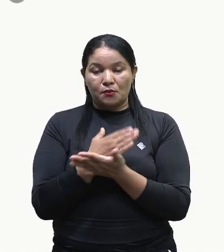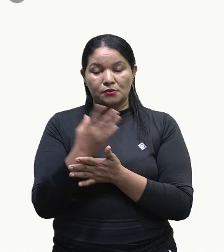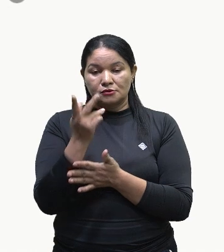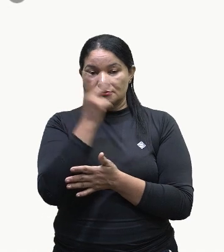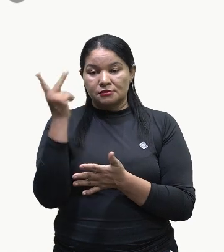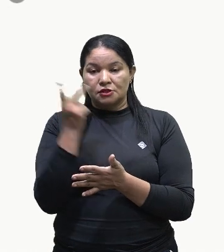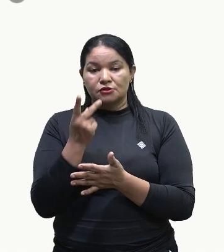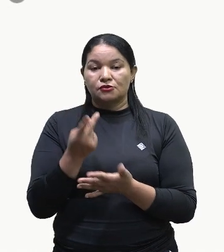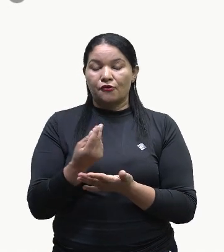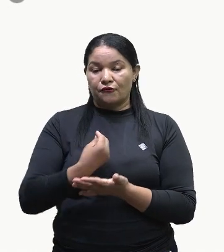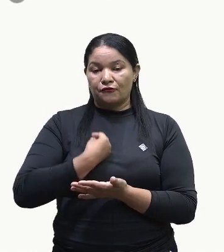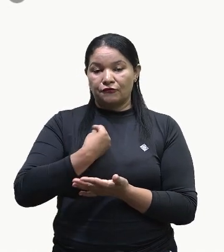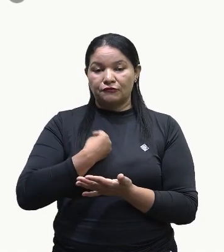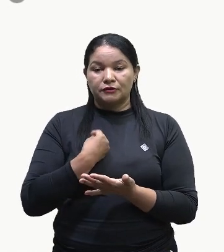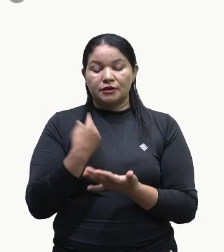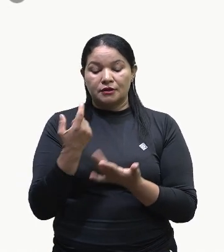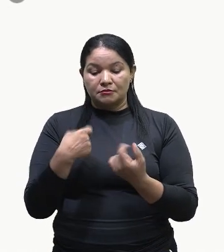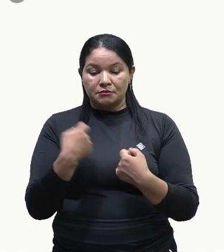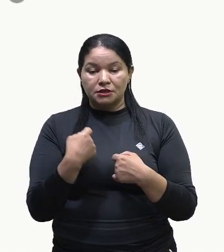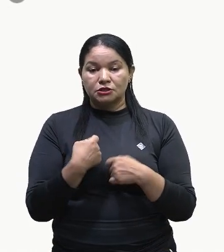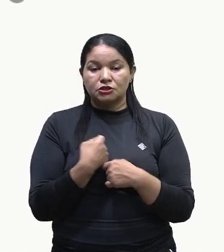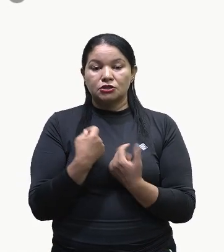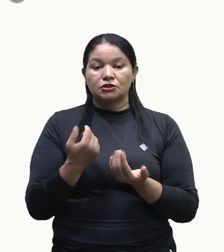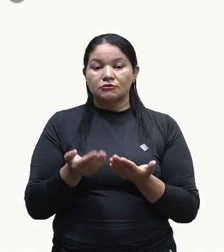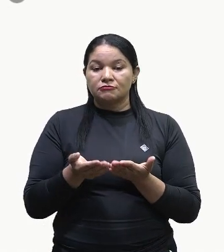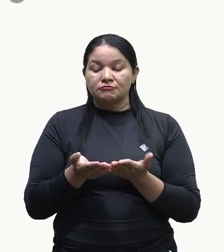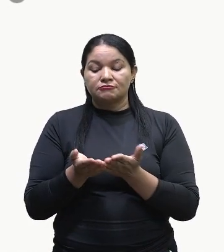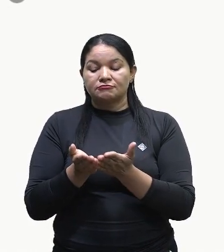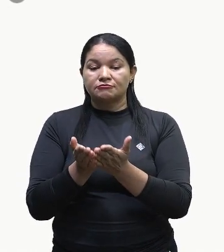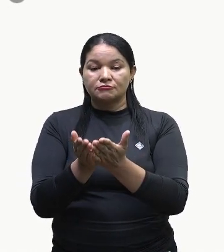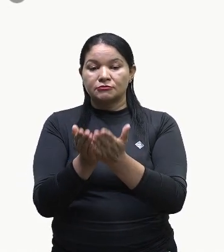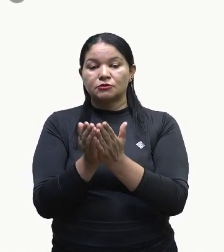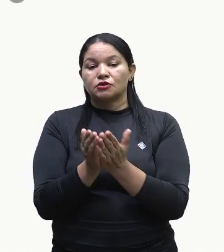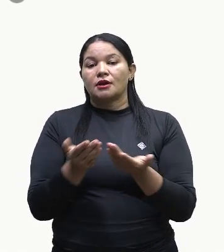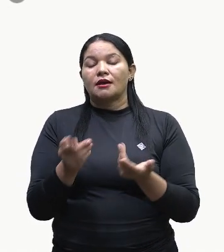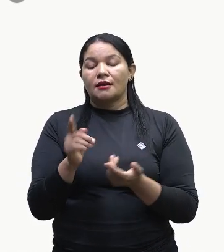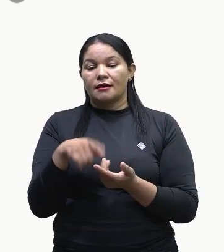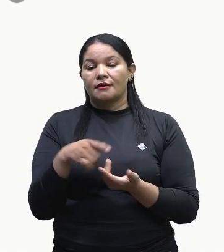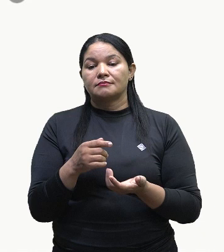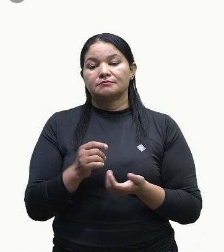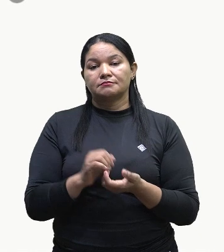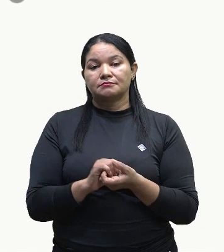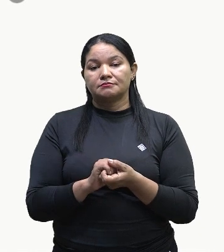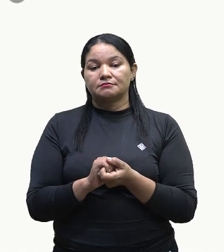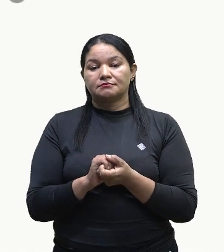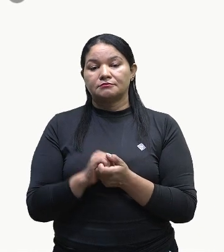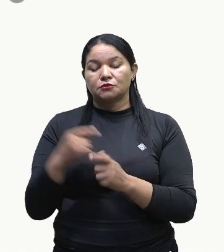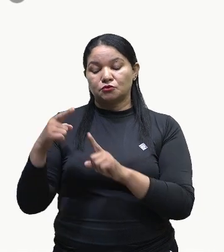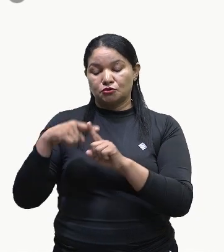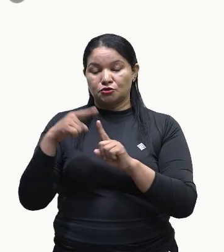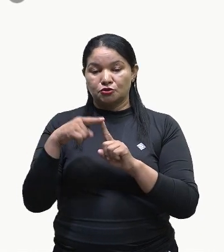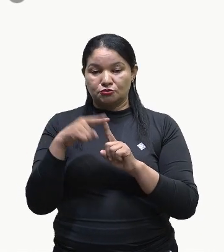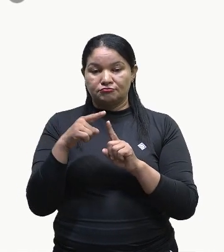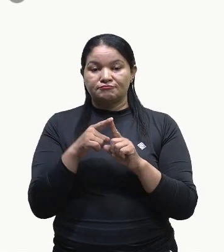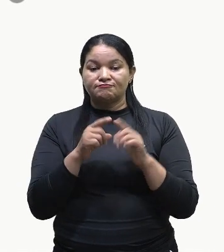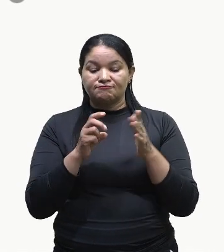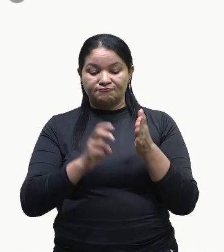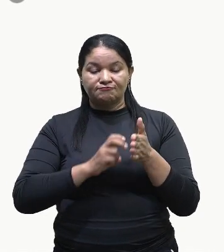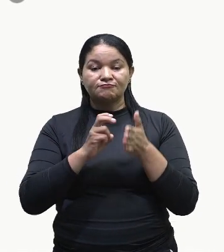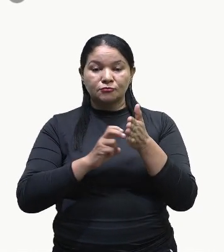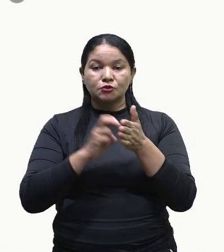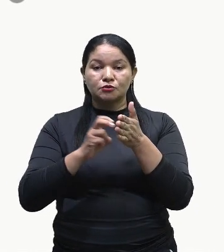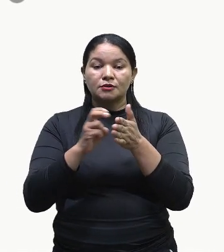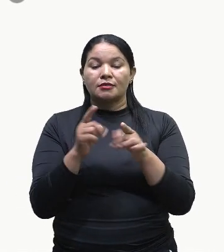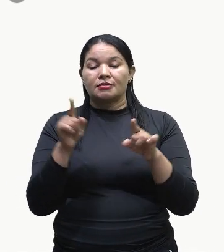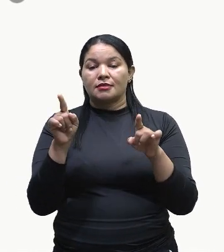meio de locomoção, por exemplo, é o metrô, que é um meio de transporte subterrâneo, algumas pessoas